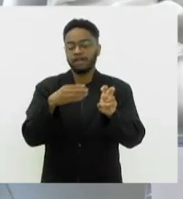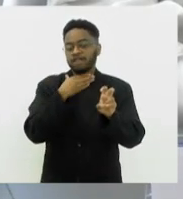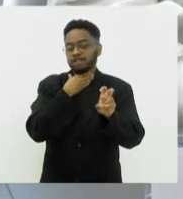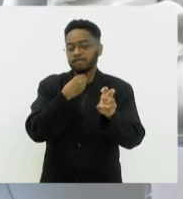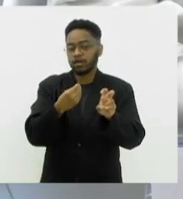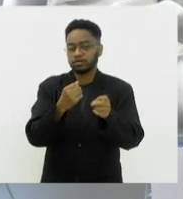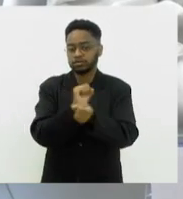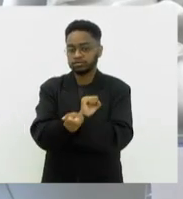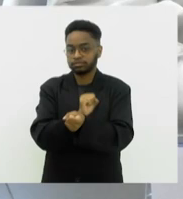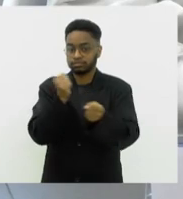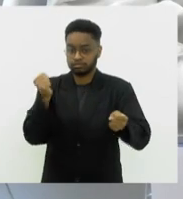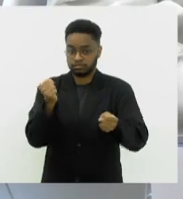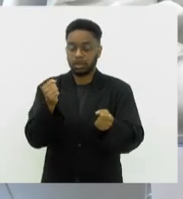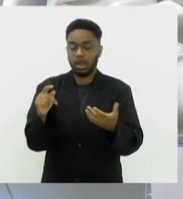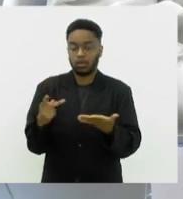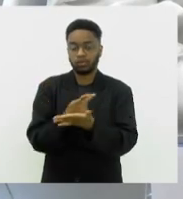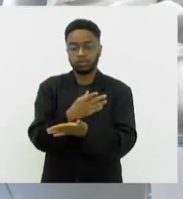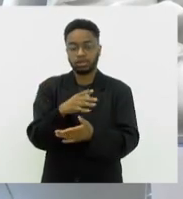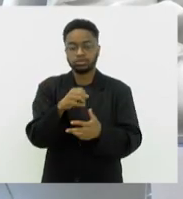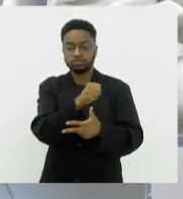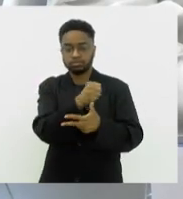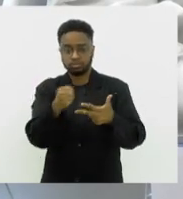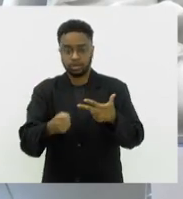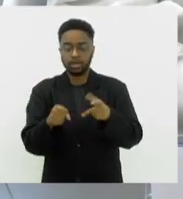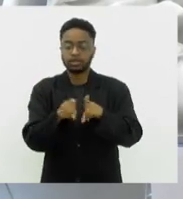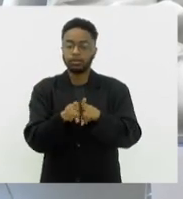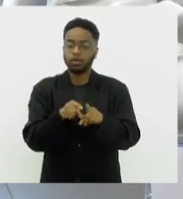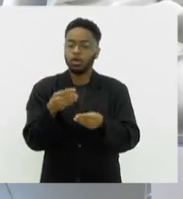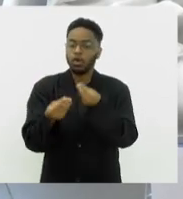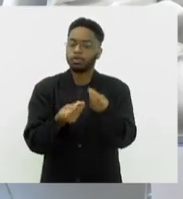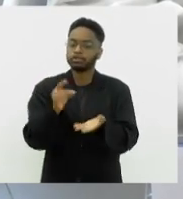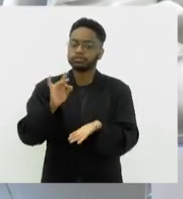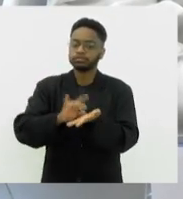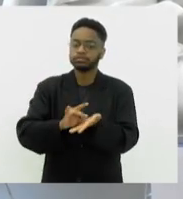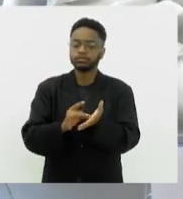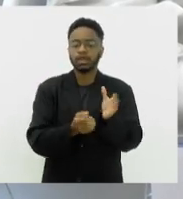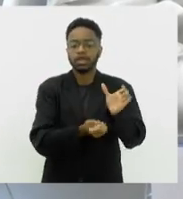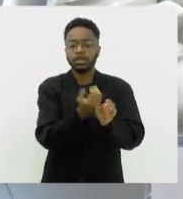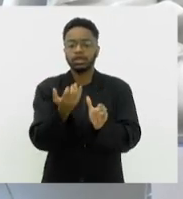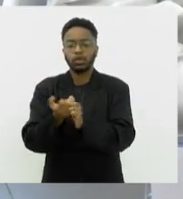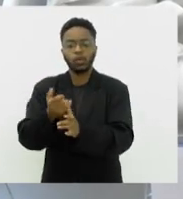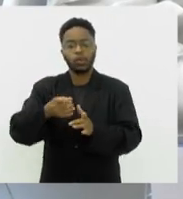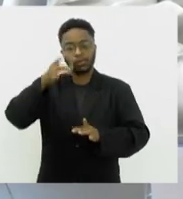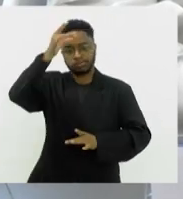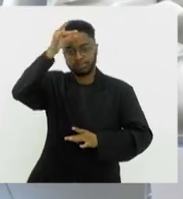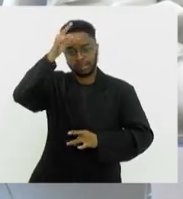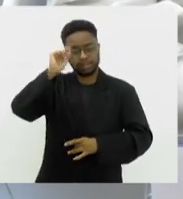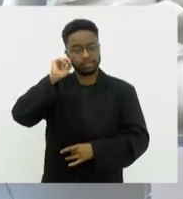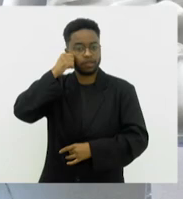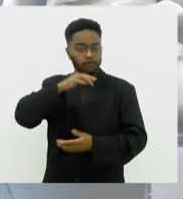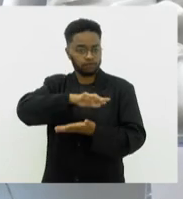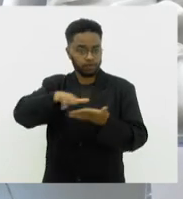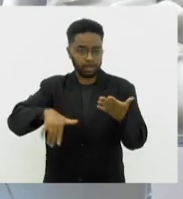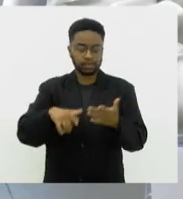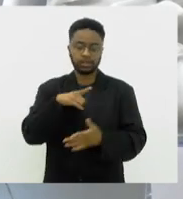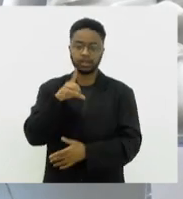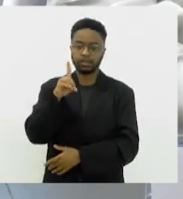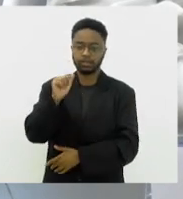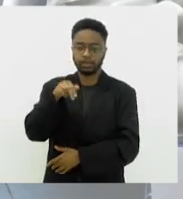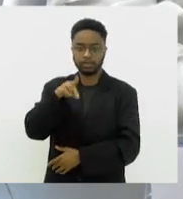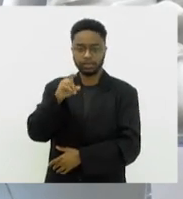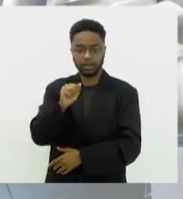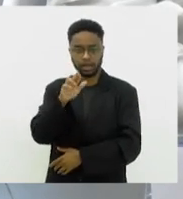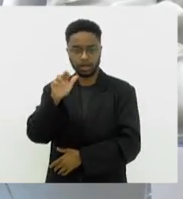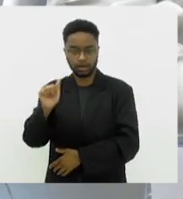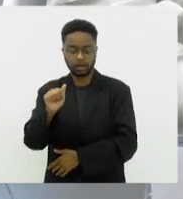operada no vértice do poder e como ela foi na verdade uma construção de diversos personagens negros da nossa história Dandara Zumbi dos